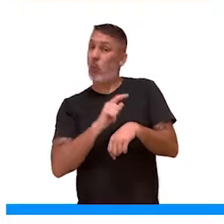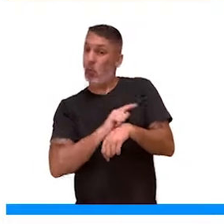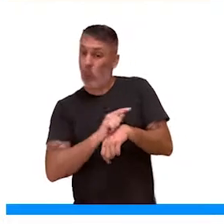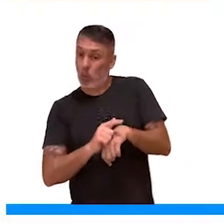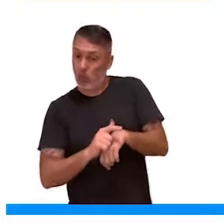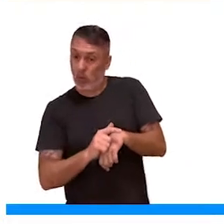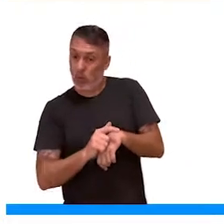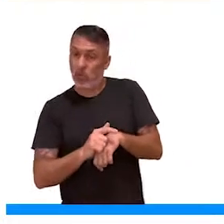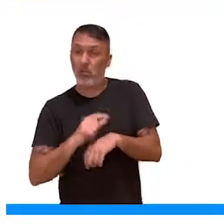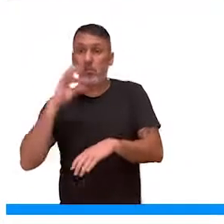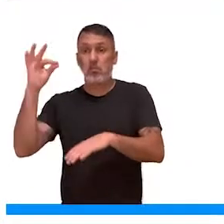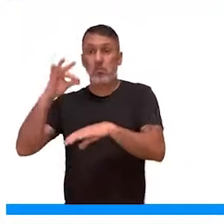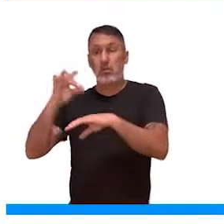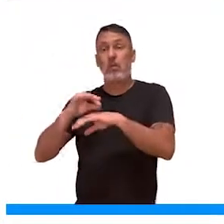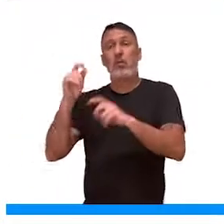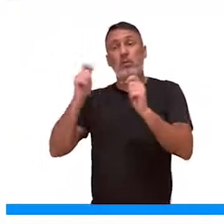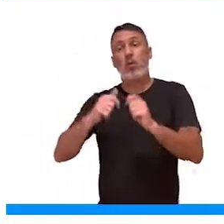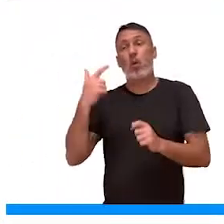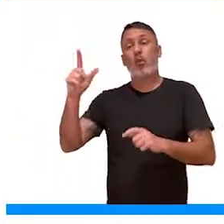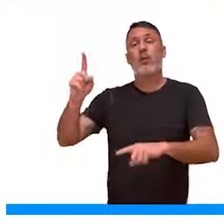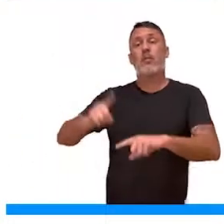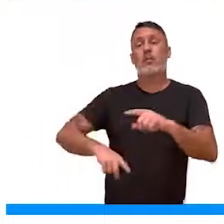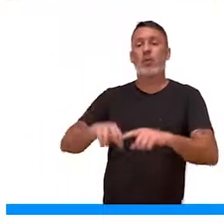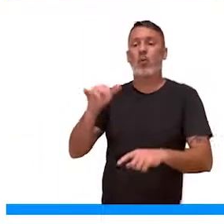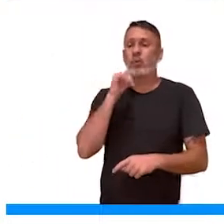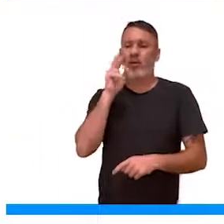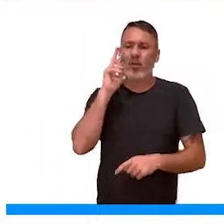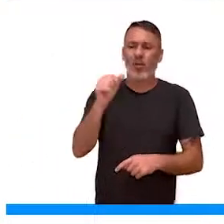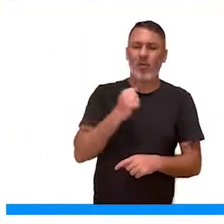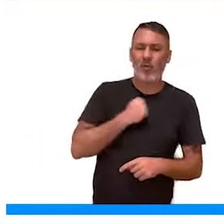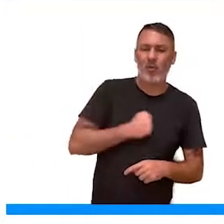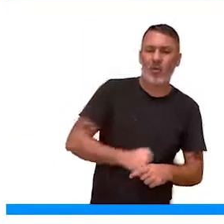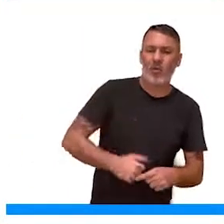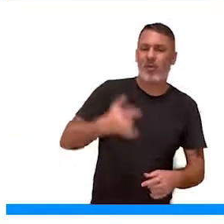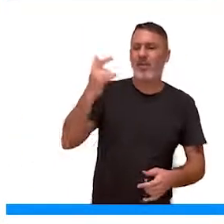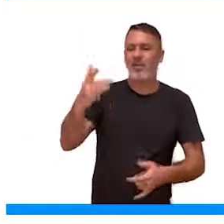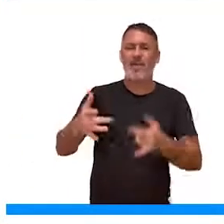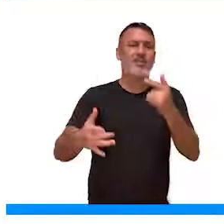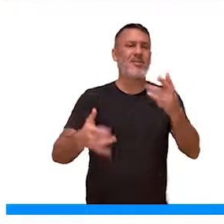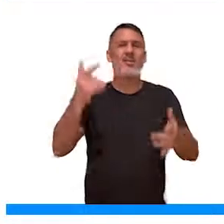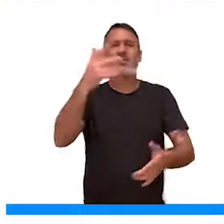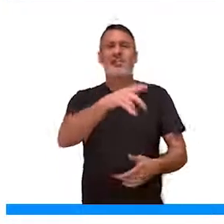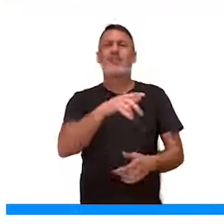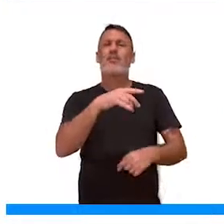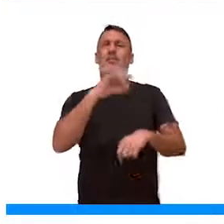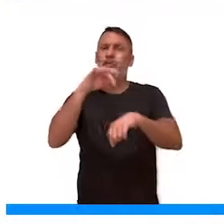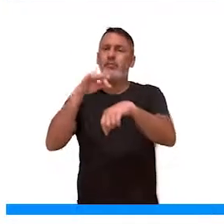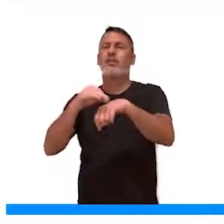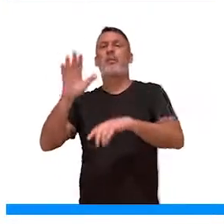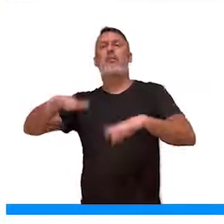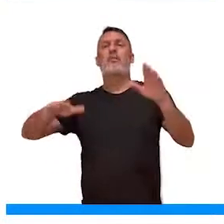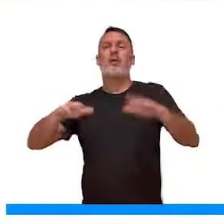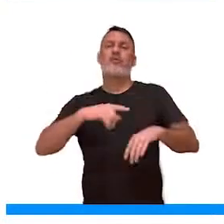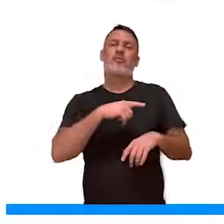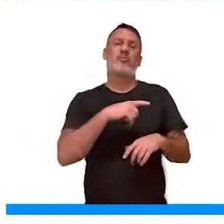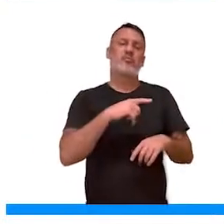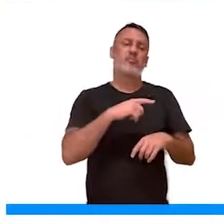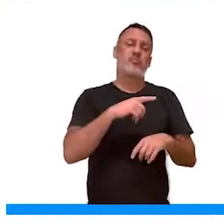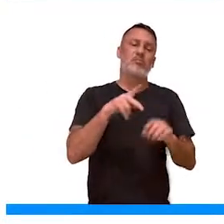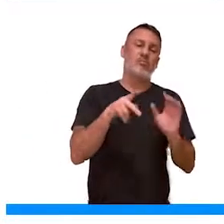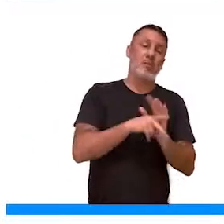feridas, elas podem viver em matéria orgânica em decomposição. E aí elas vão ser larvas de vida livre e vão se alimentar